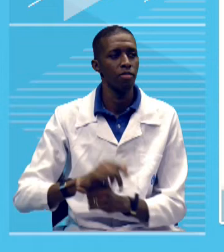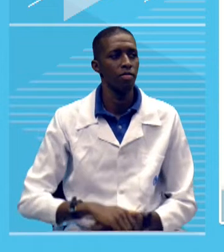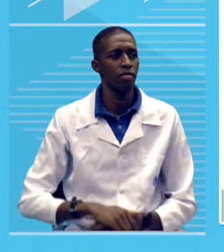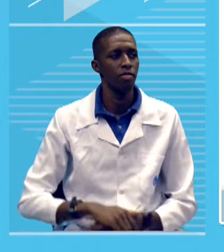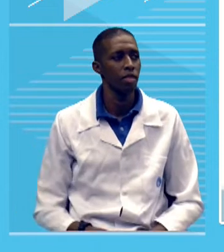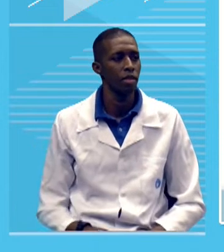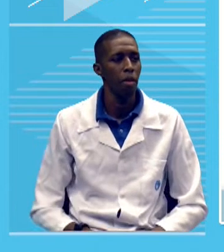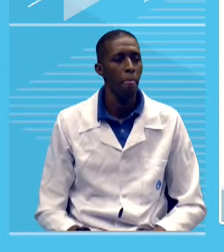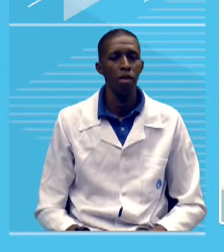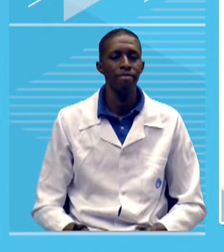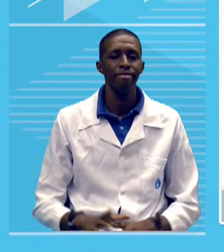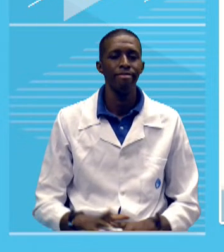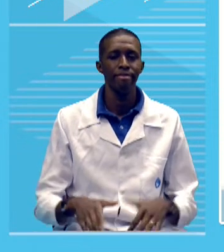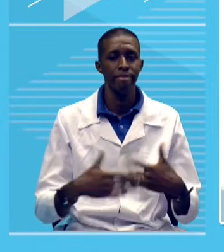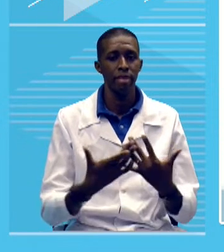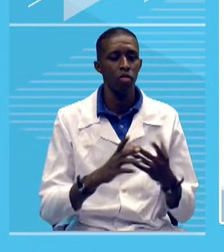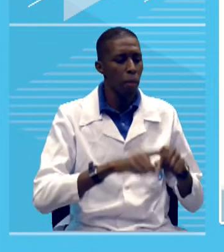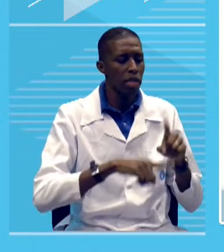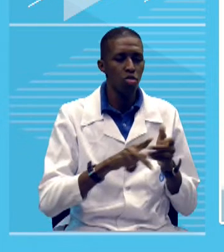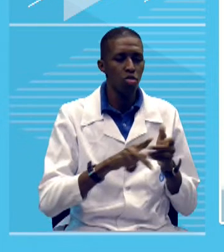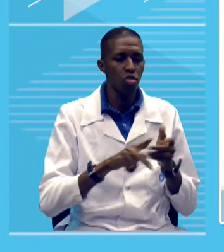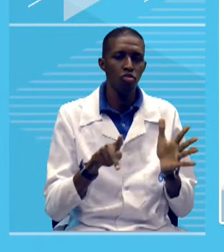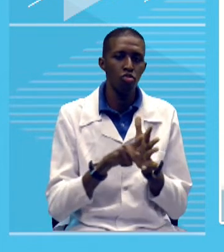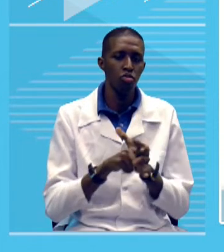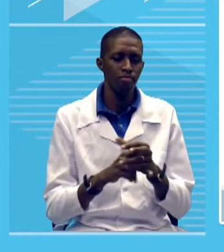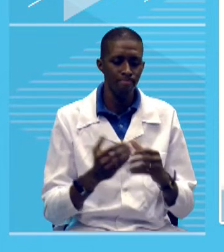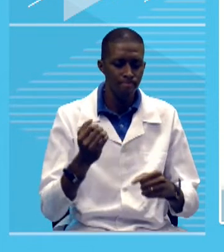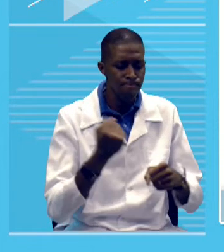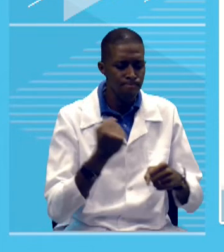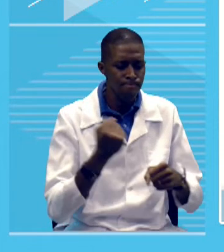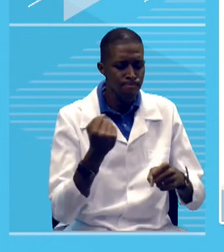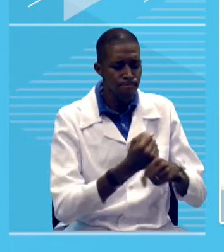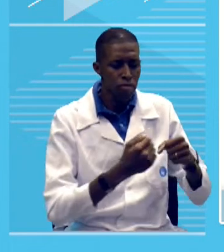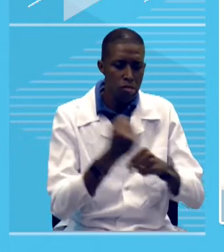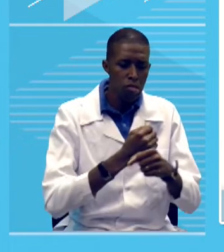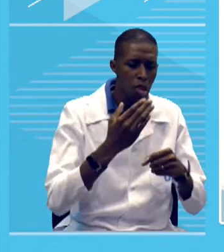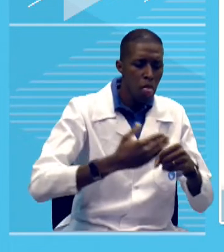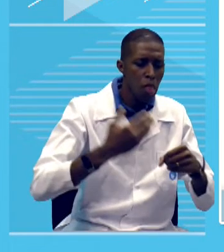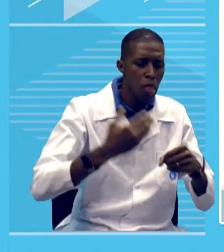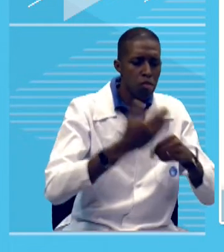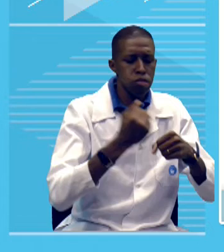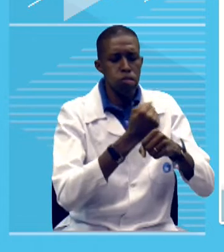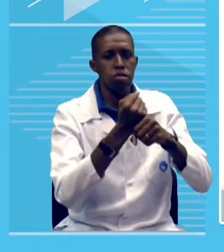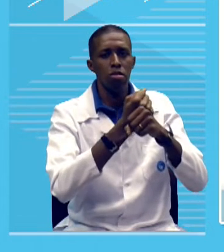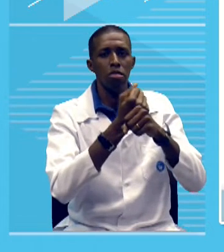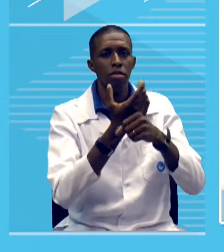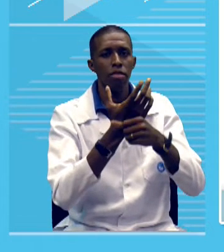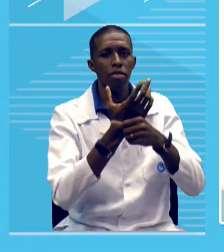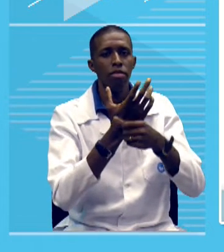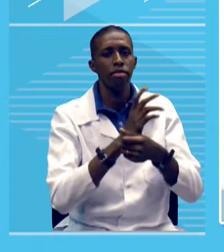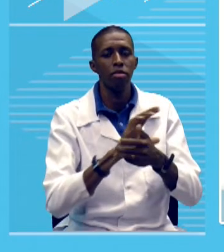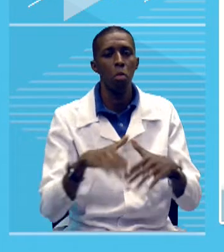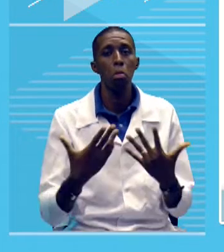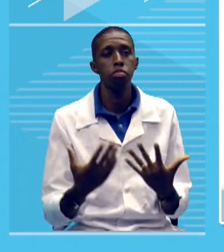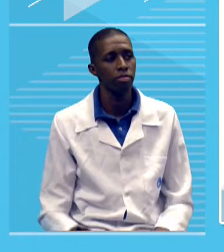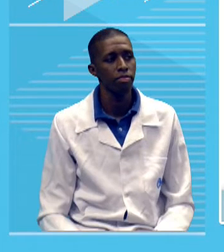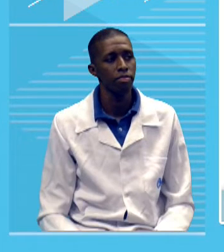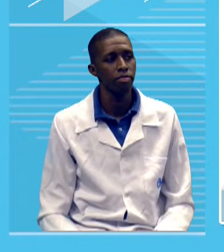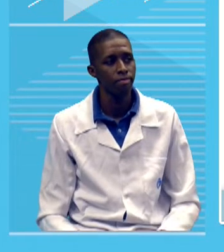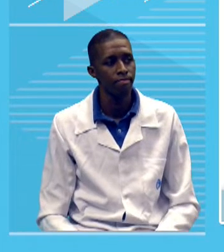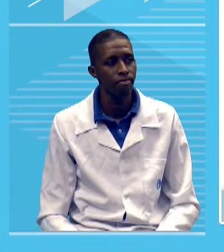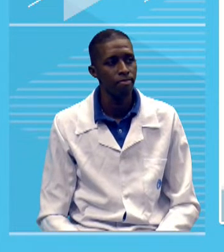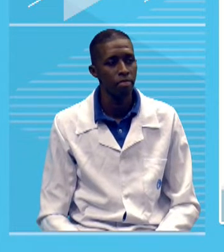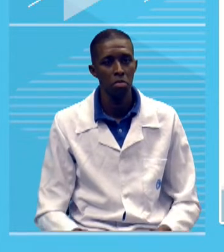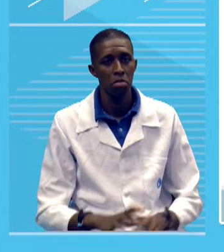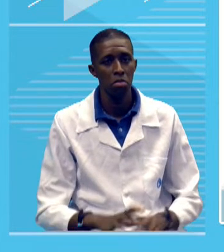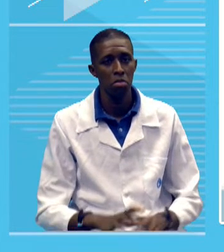estruturar esses gigantes aerogeradores Cê tem noção uma criança dessa aqui tem 80 metros tem